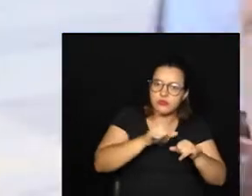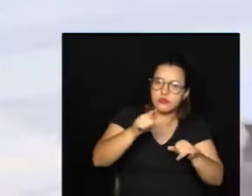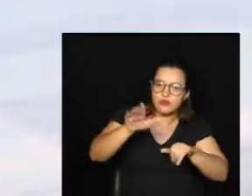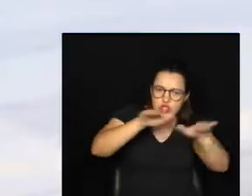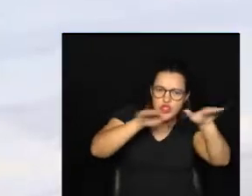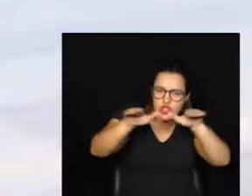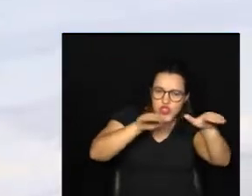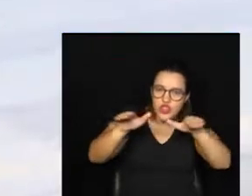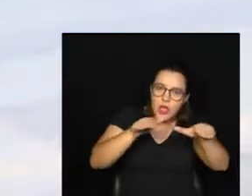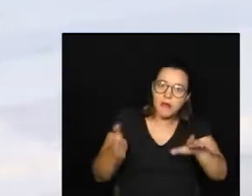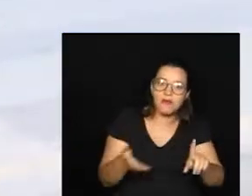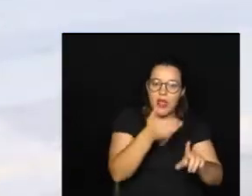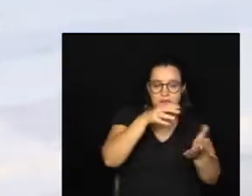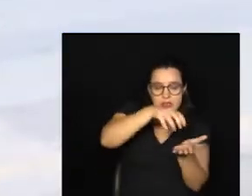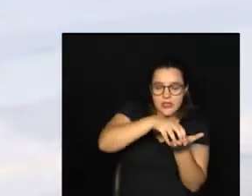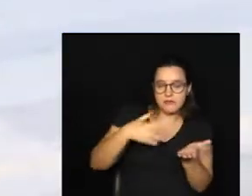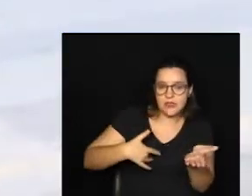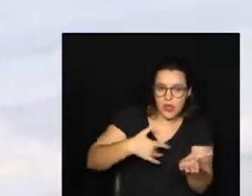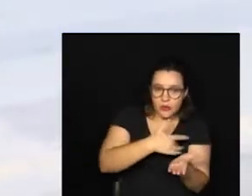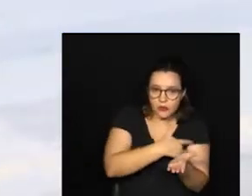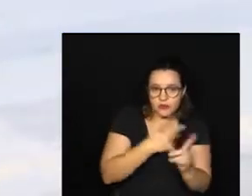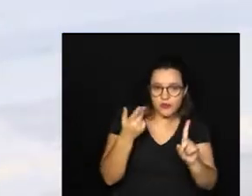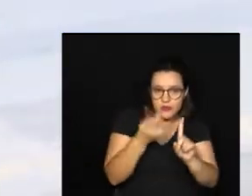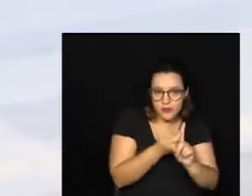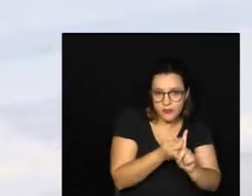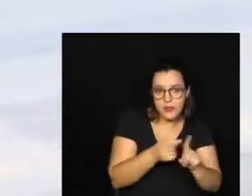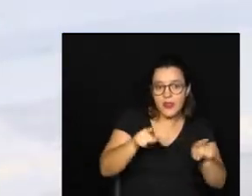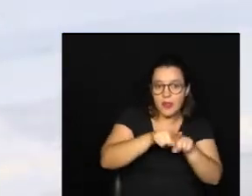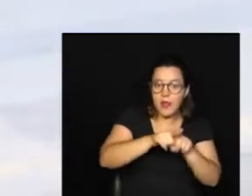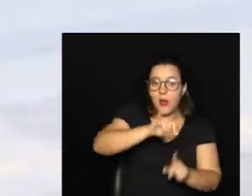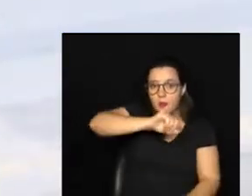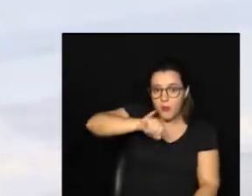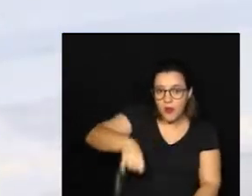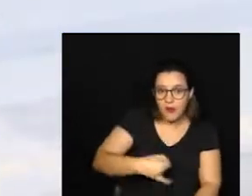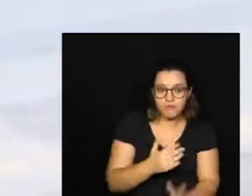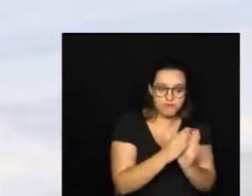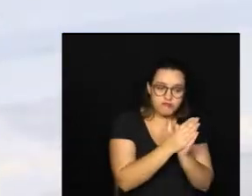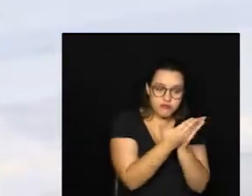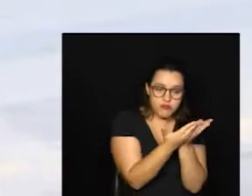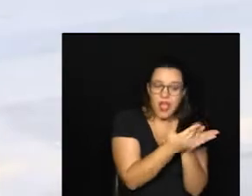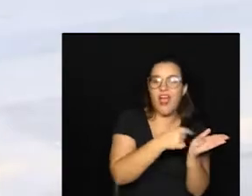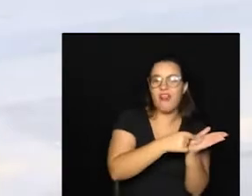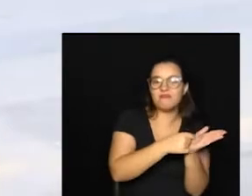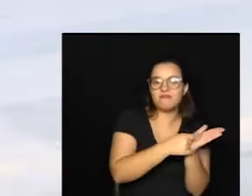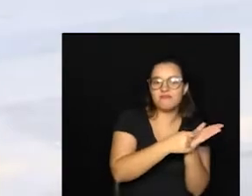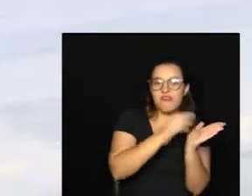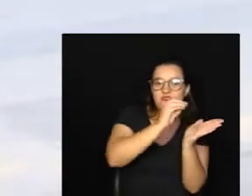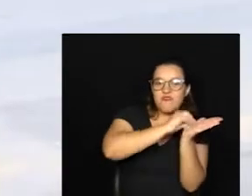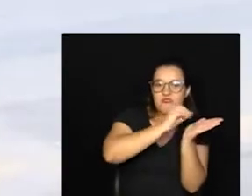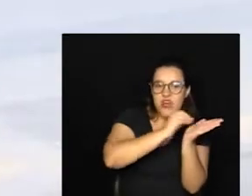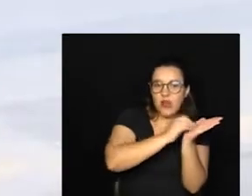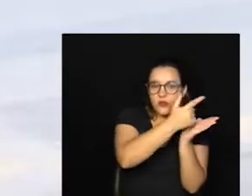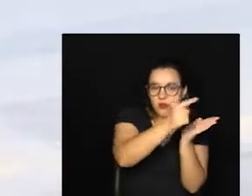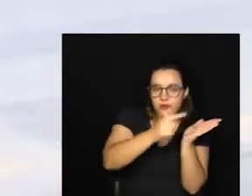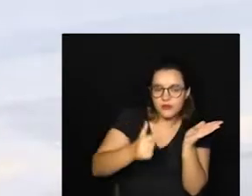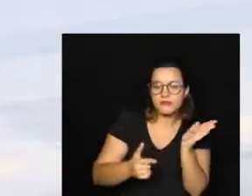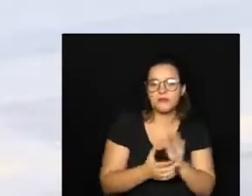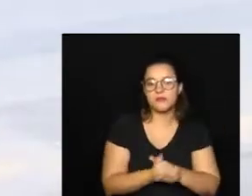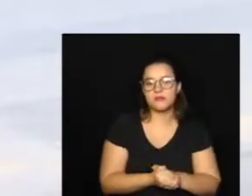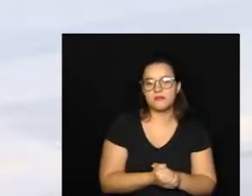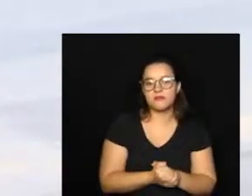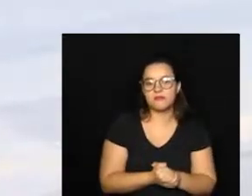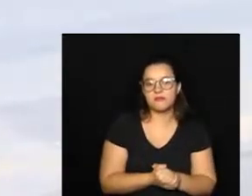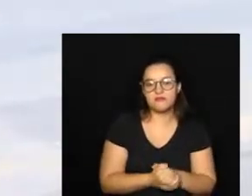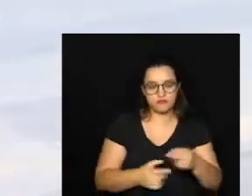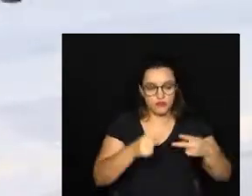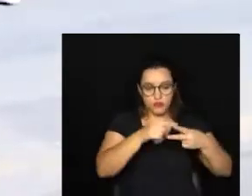mas também está aproveitando esse momento de campanha nacional para atualizar as carteiras de vacinação das outras crianças, é isso? São